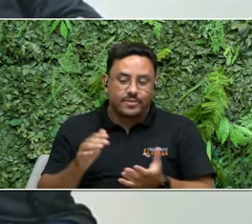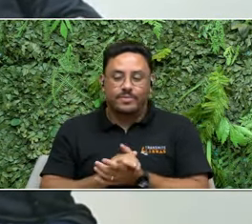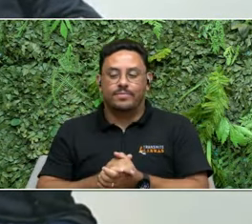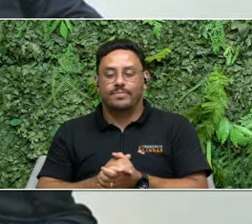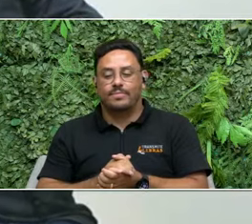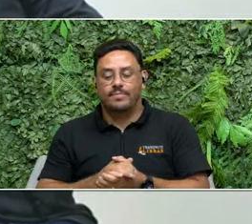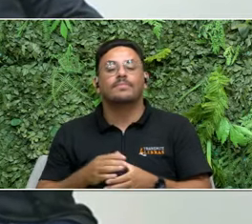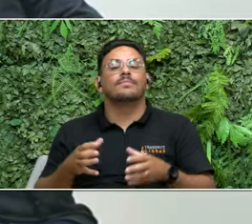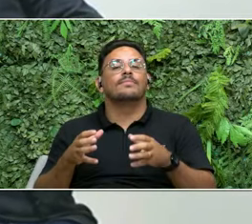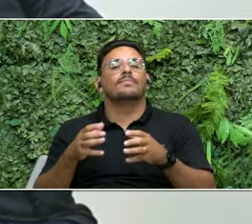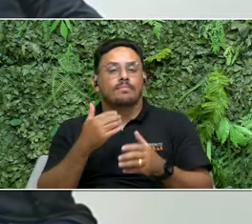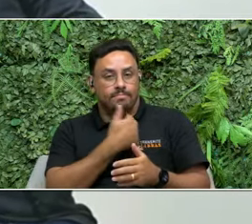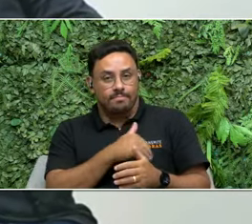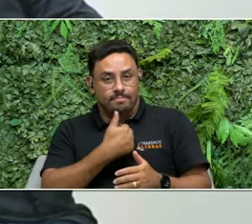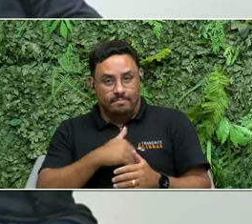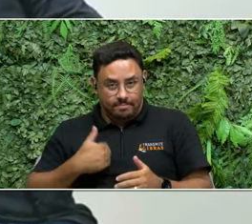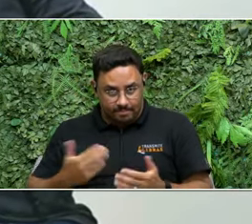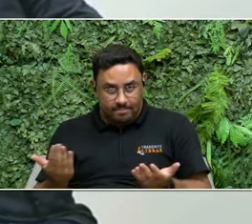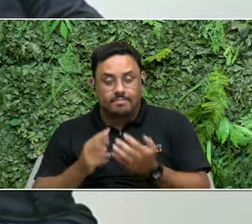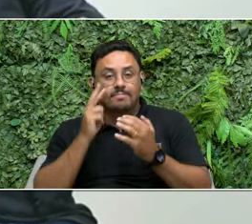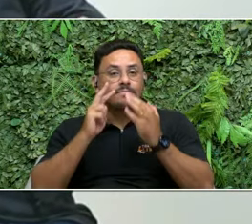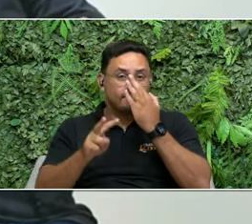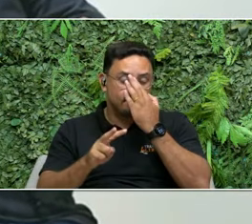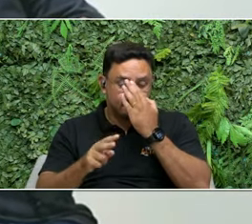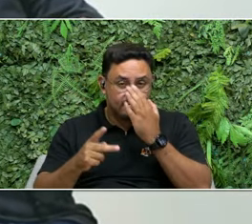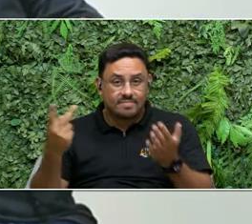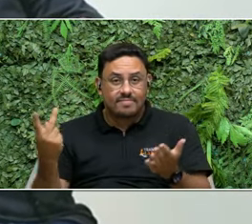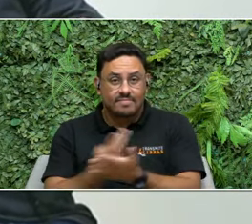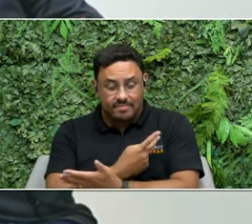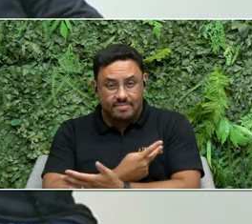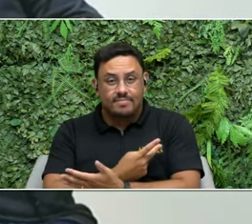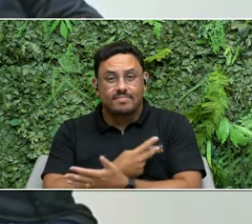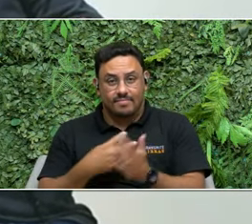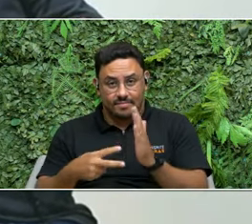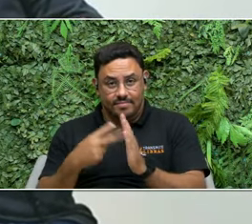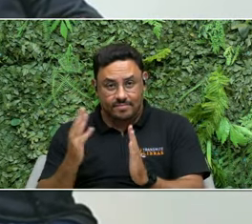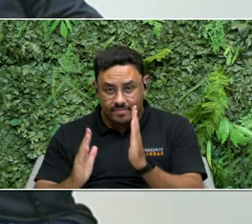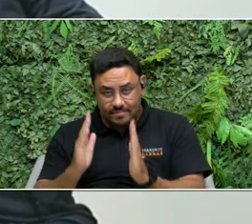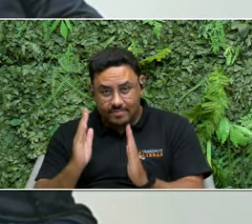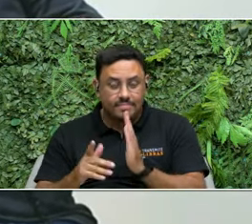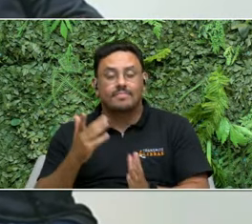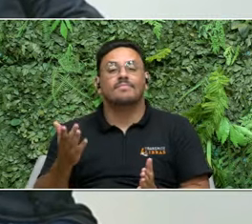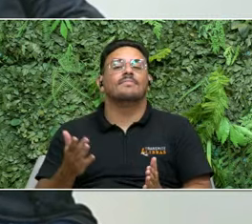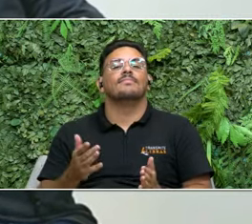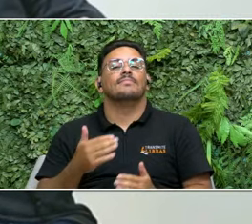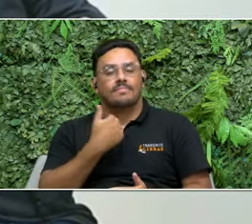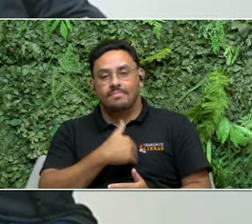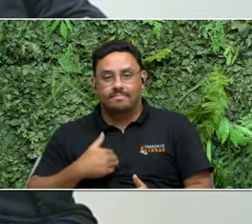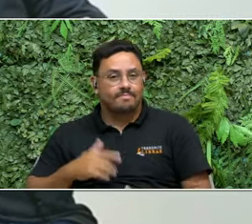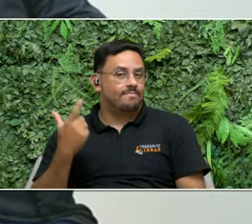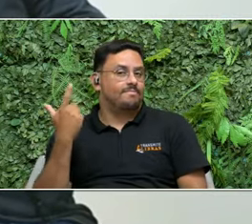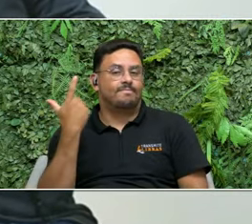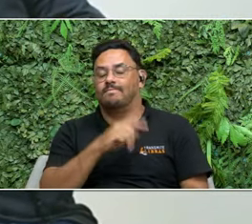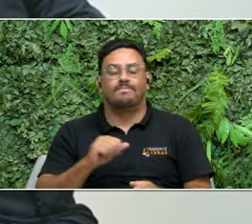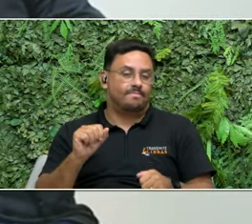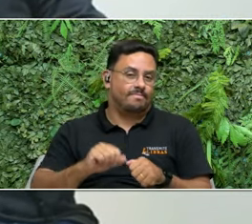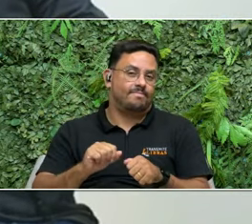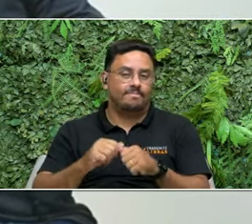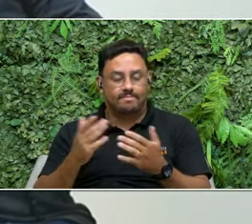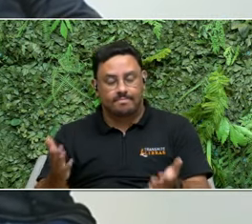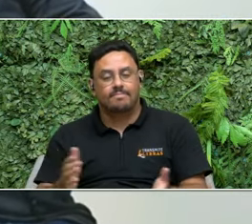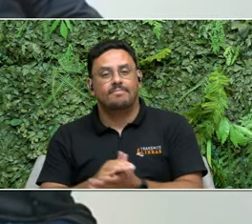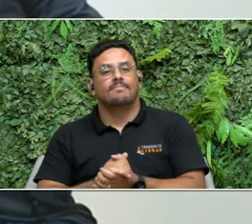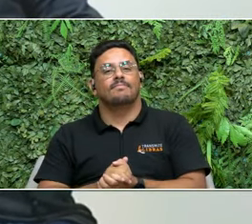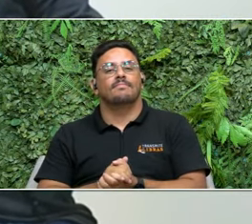ó pelo que o Atlético jogou e a gente sabe o que aconteceu na segunda etapa né o Atlético realmente não conseguiu executar